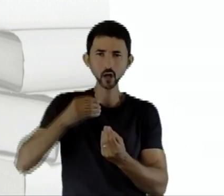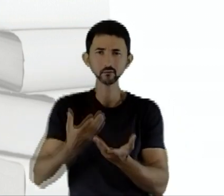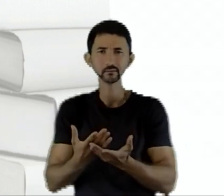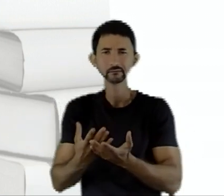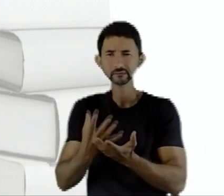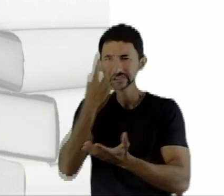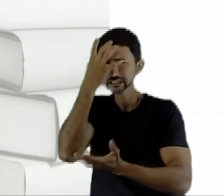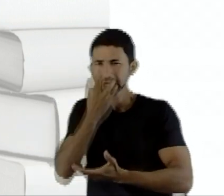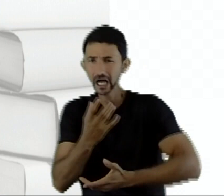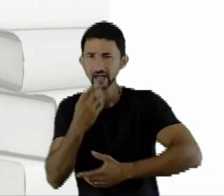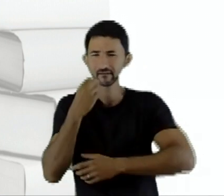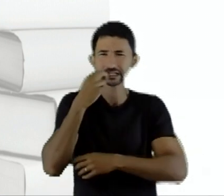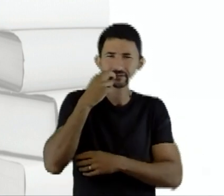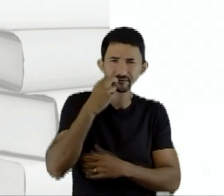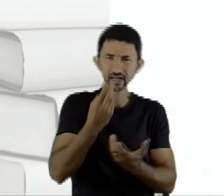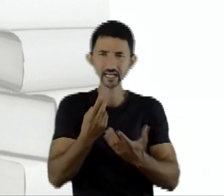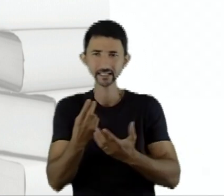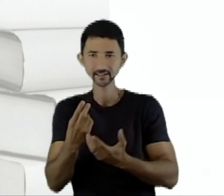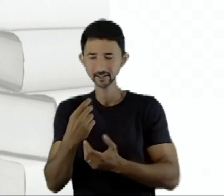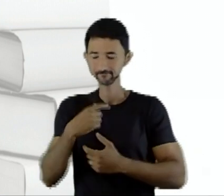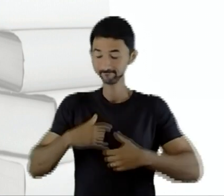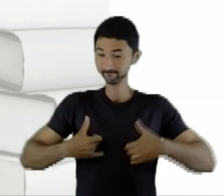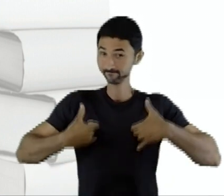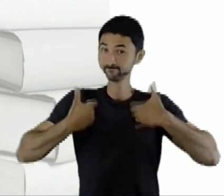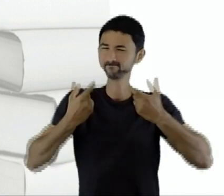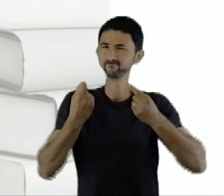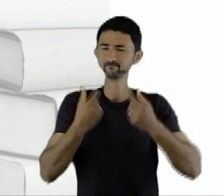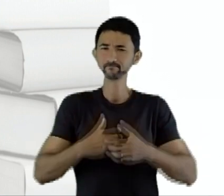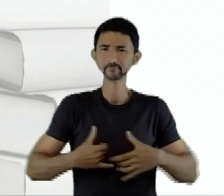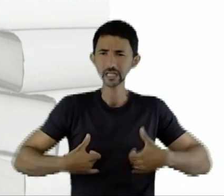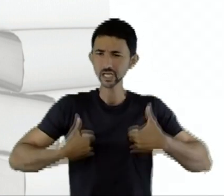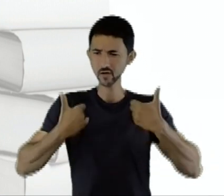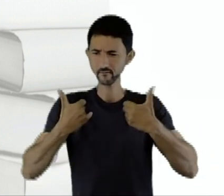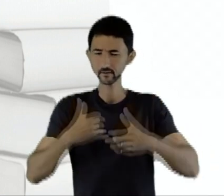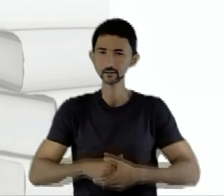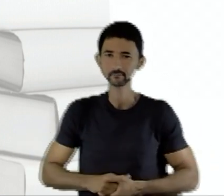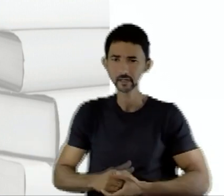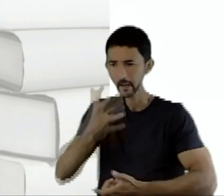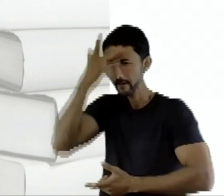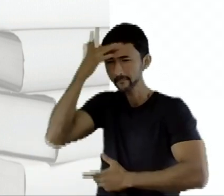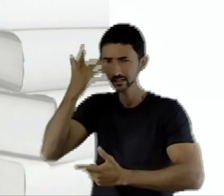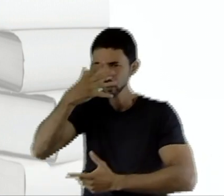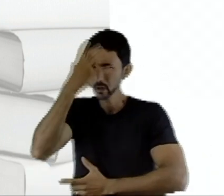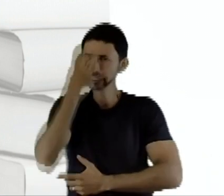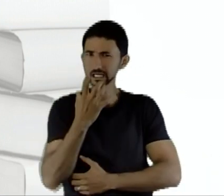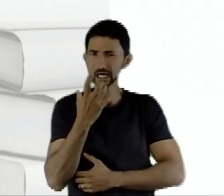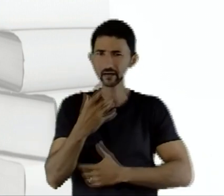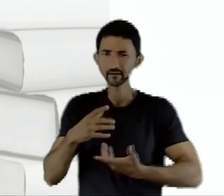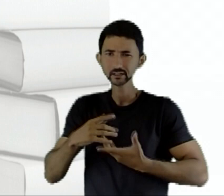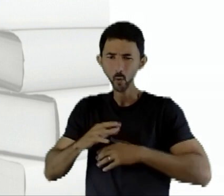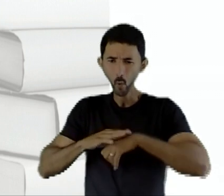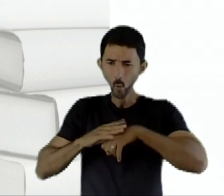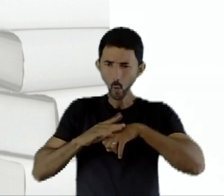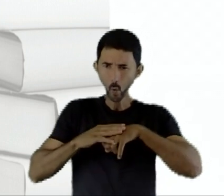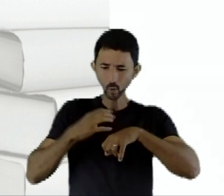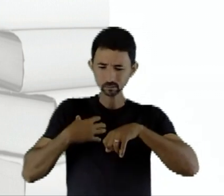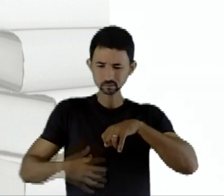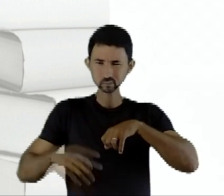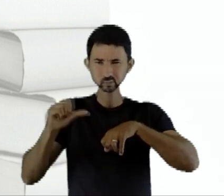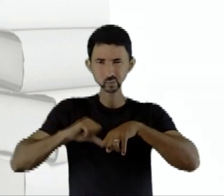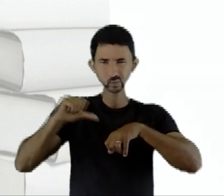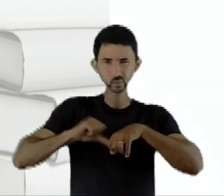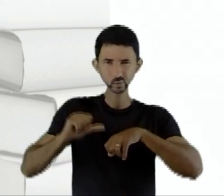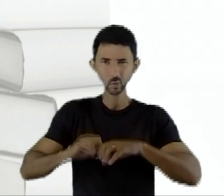inveja e vaidade, que faz com que os indivíduos raivosos tenham em seu corpo agentes inflamatórios